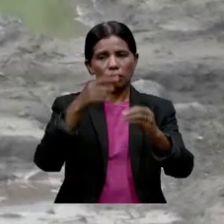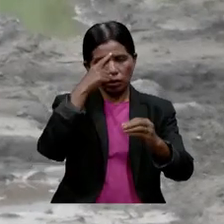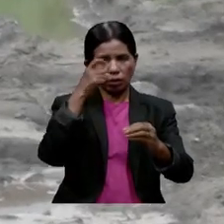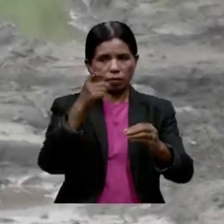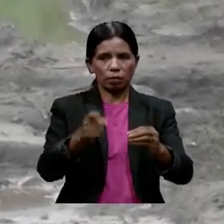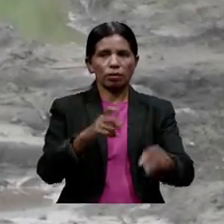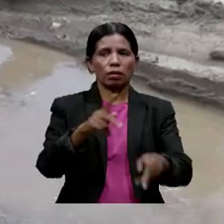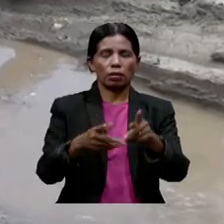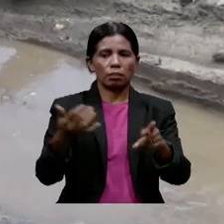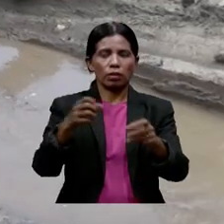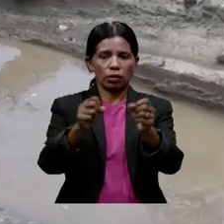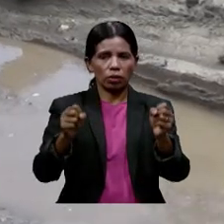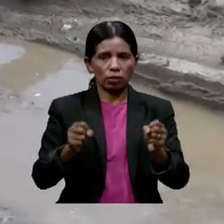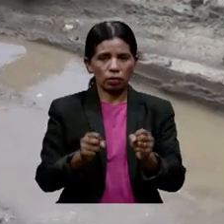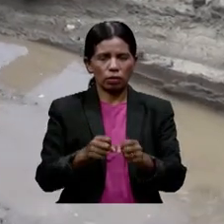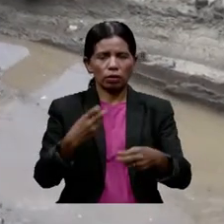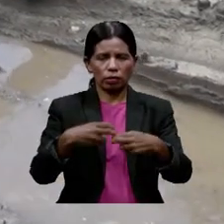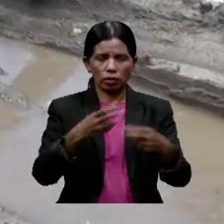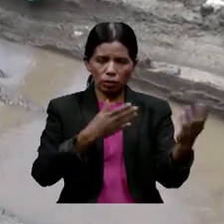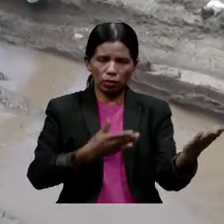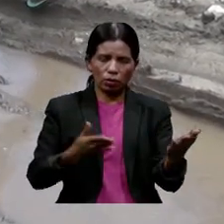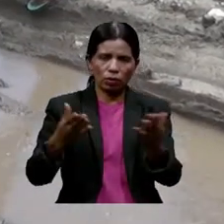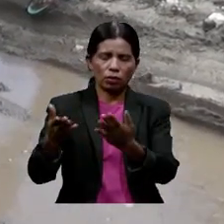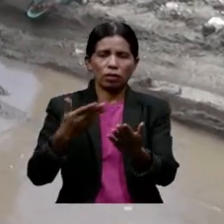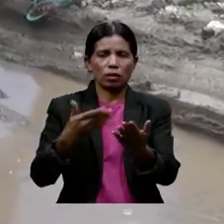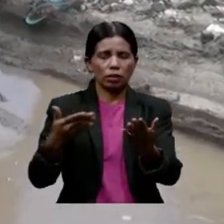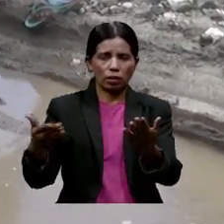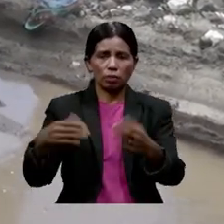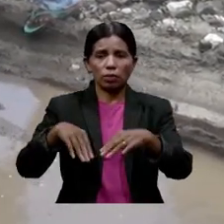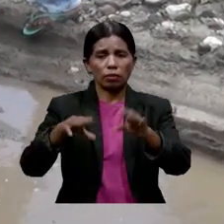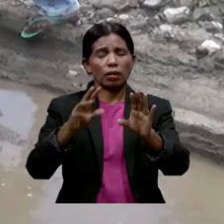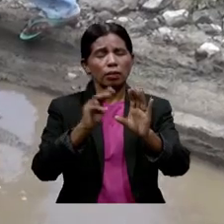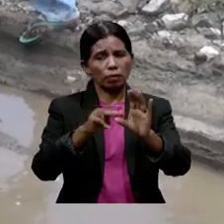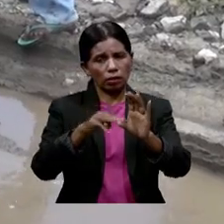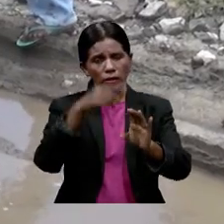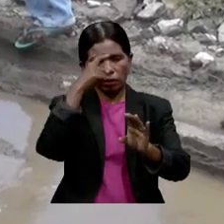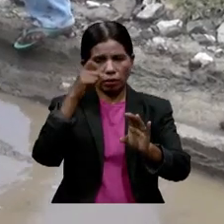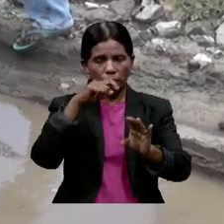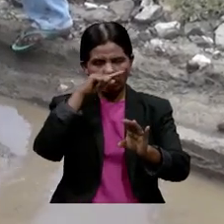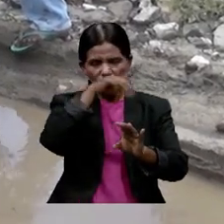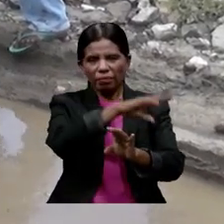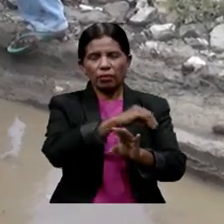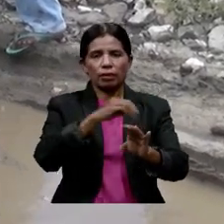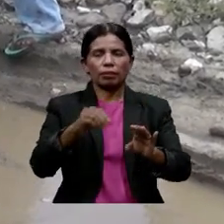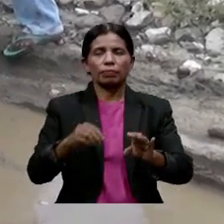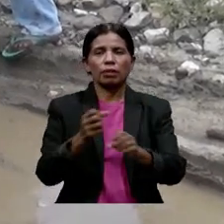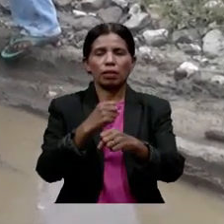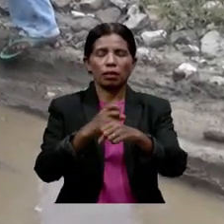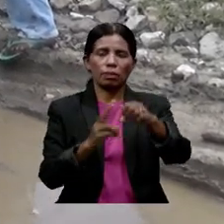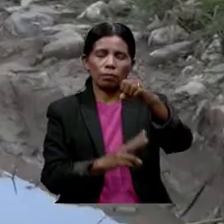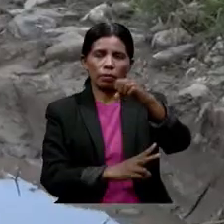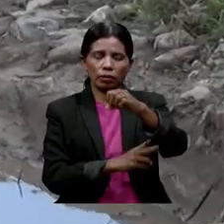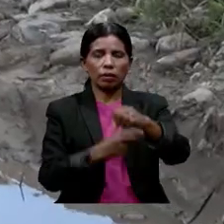né? Comunidade Suku refere Sussara Tolore Produto, local Bafani e Mercado, tamba condição na estrada, no ponte, né? Bem construído e tempo,